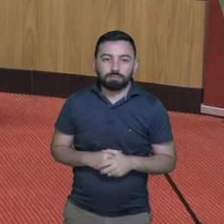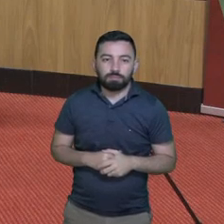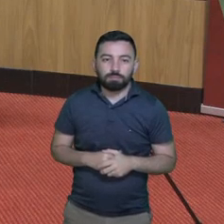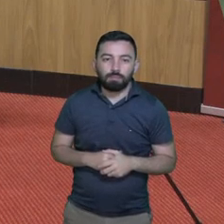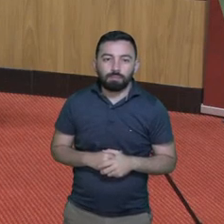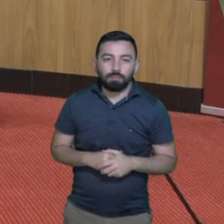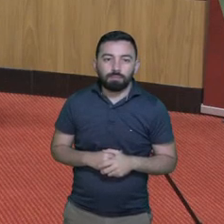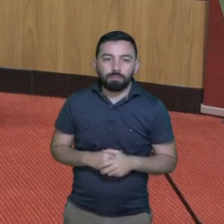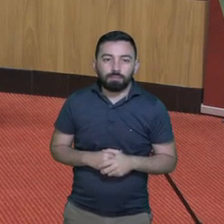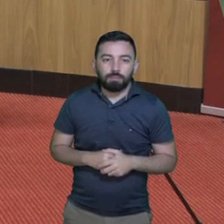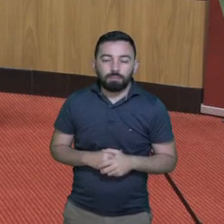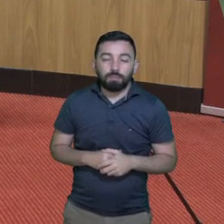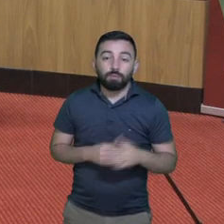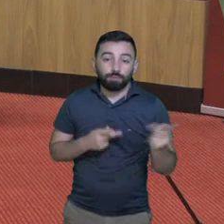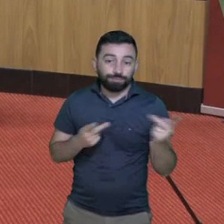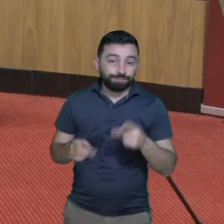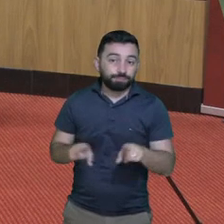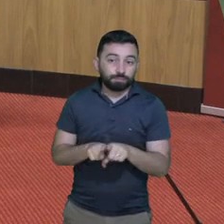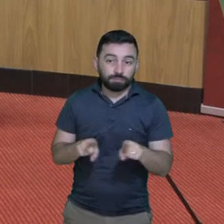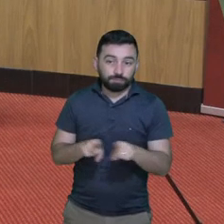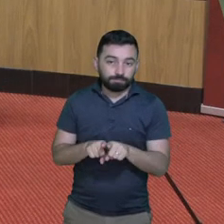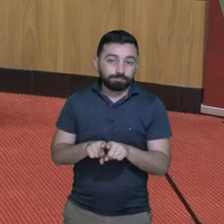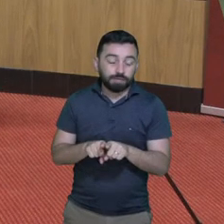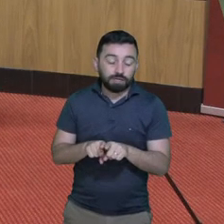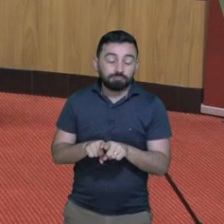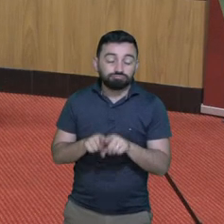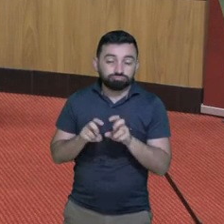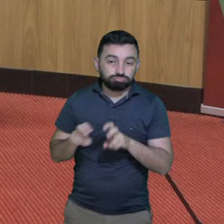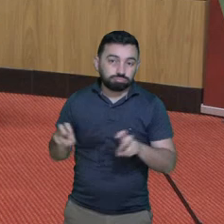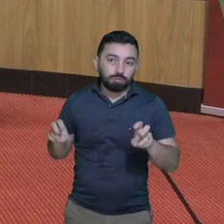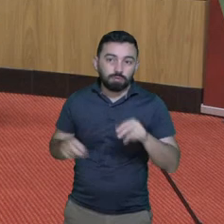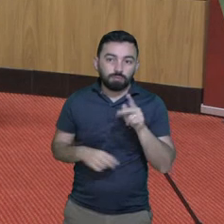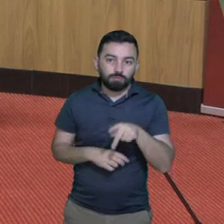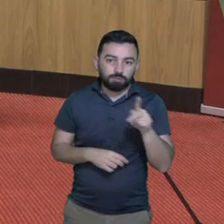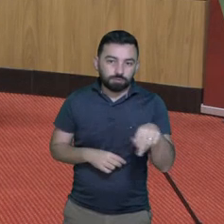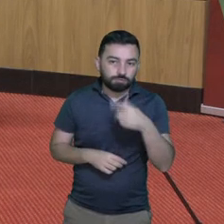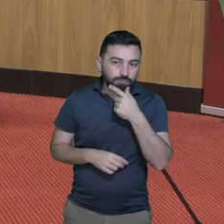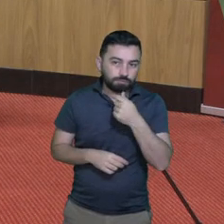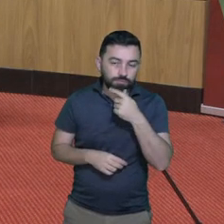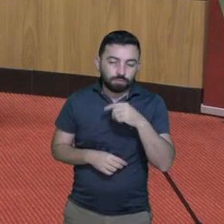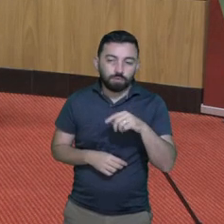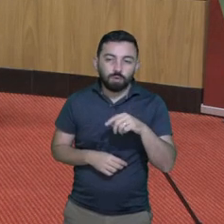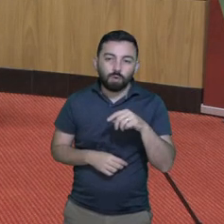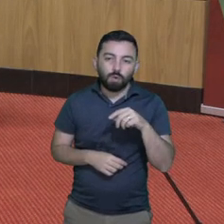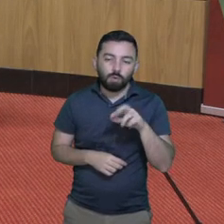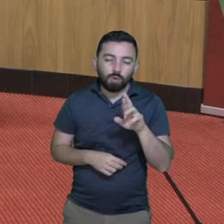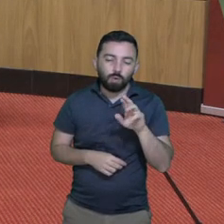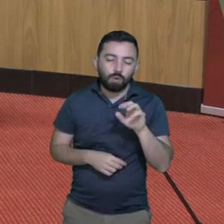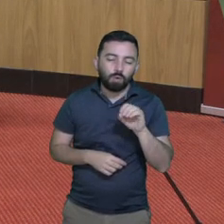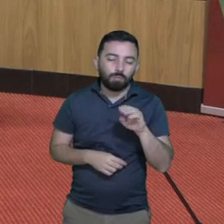pozer convidamos também a compor esta mesa de debate o professor Dr Romeu